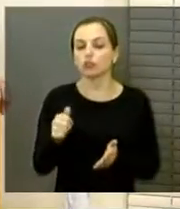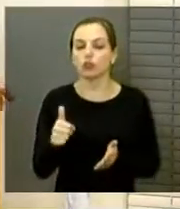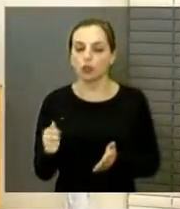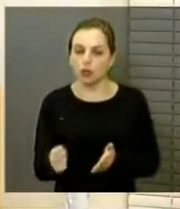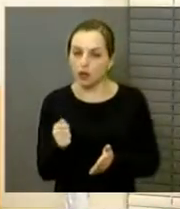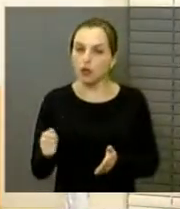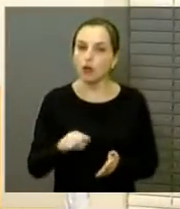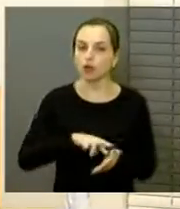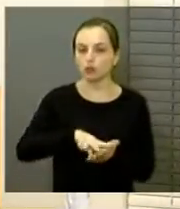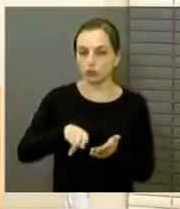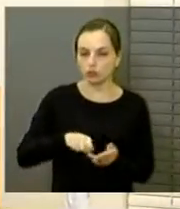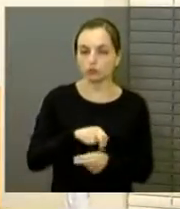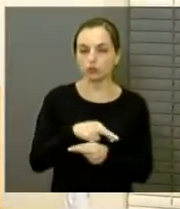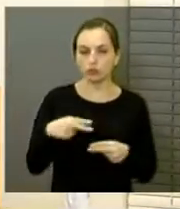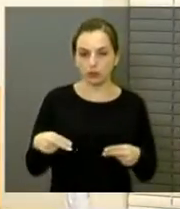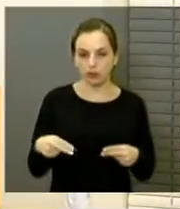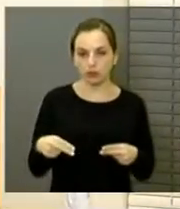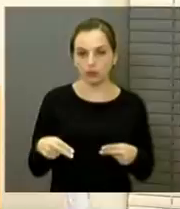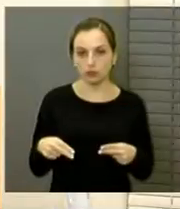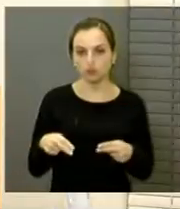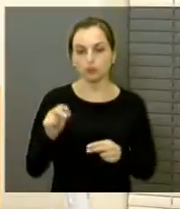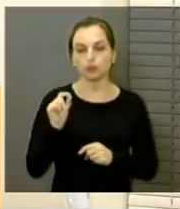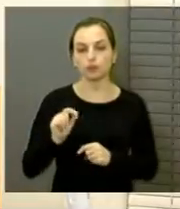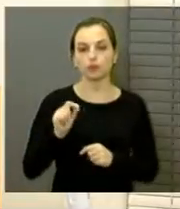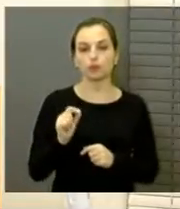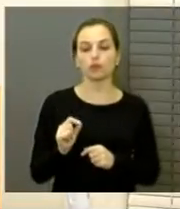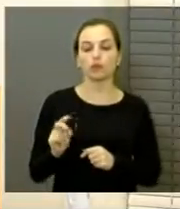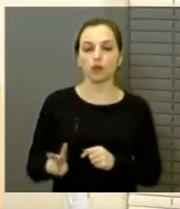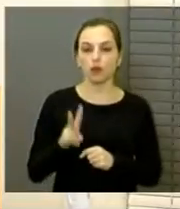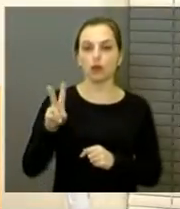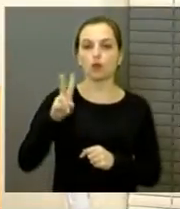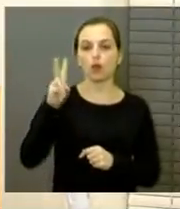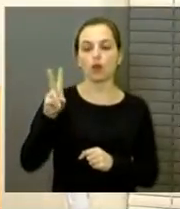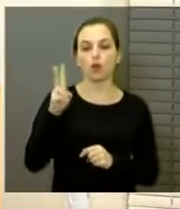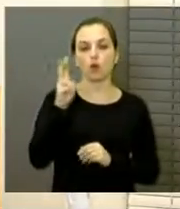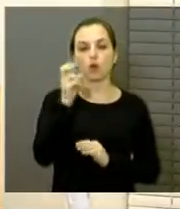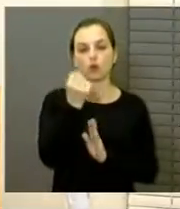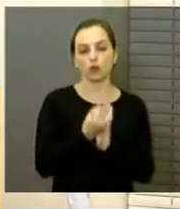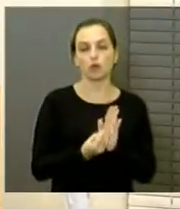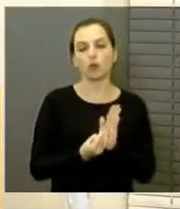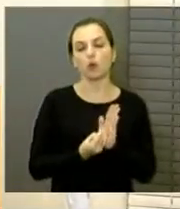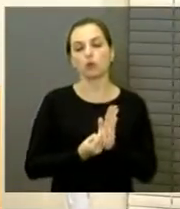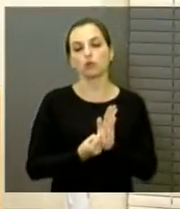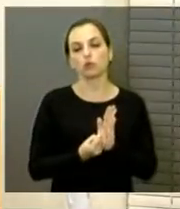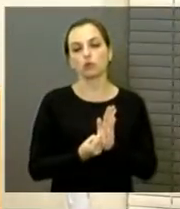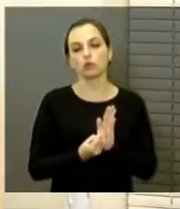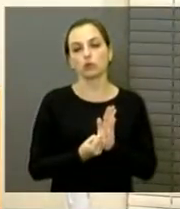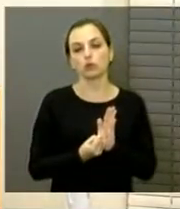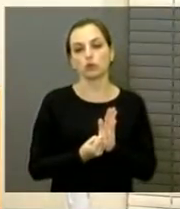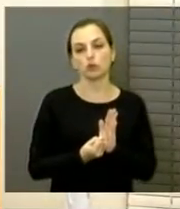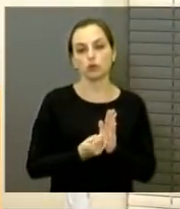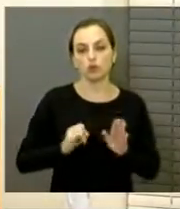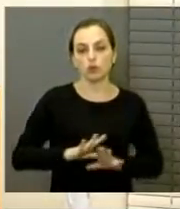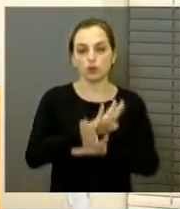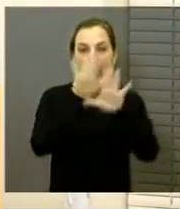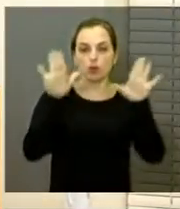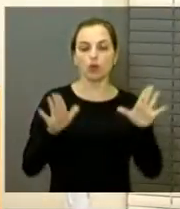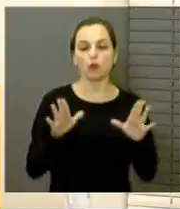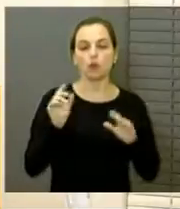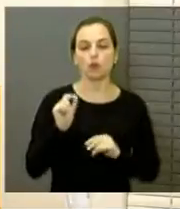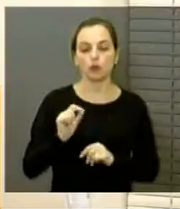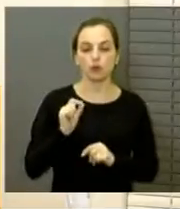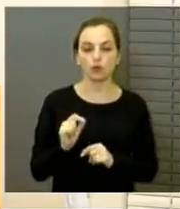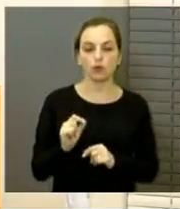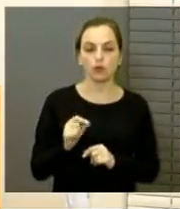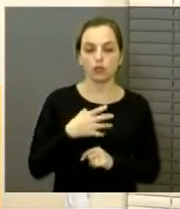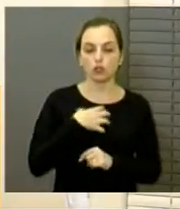eu tenho certeza que o valor da taxa, nós sempre deixamos claro aqui,